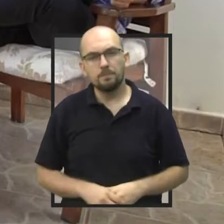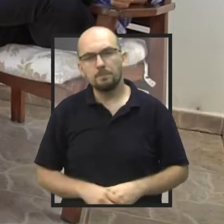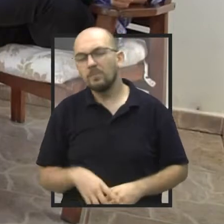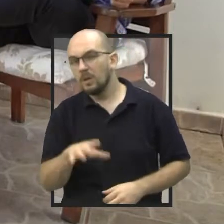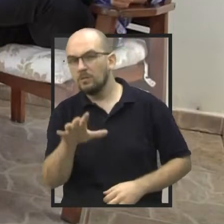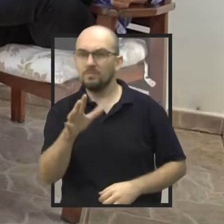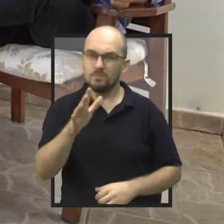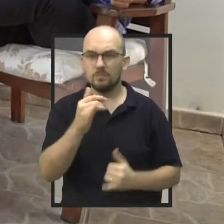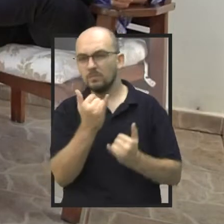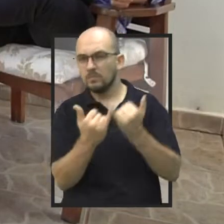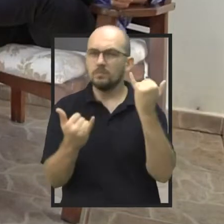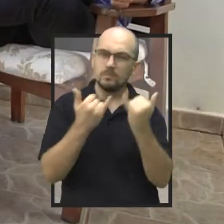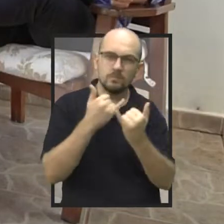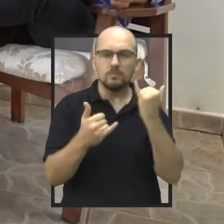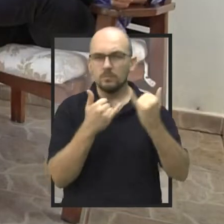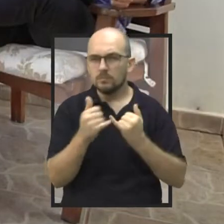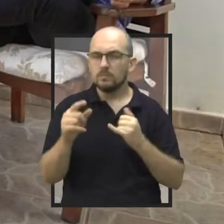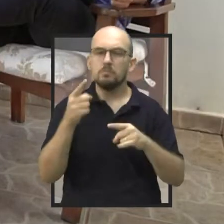pelo seguinte.